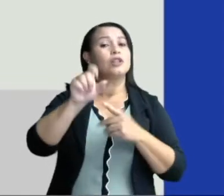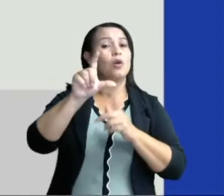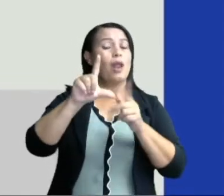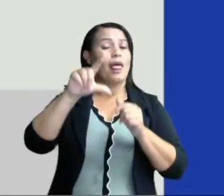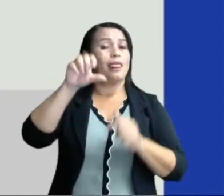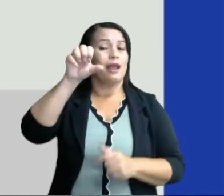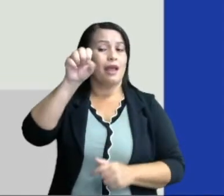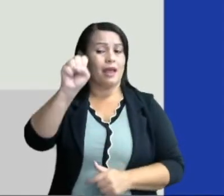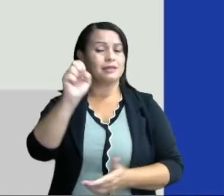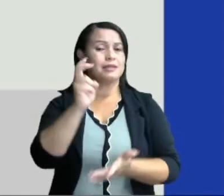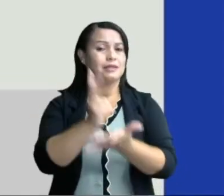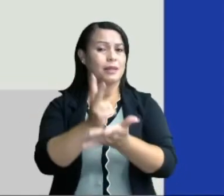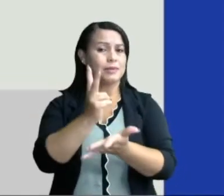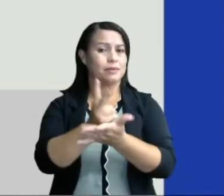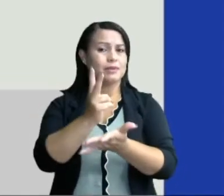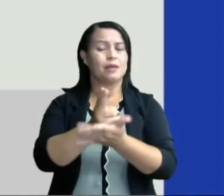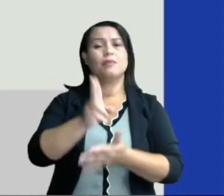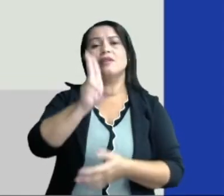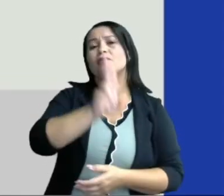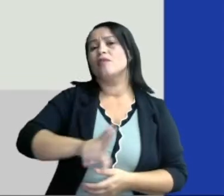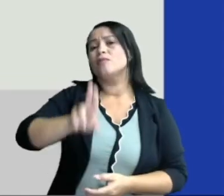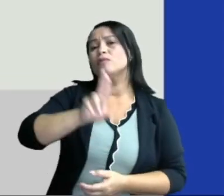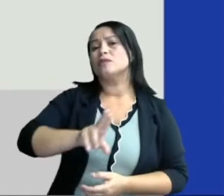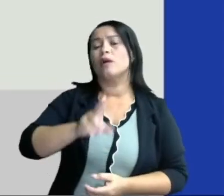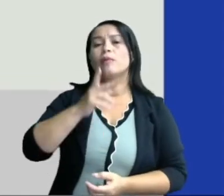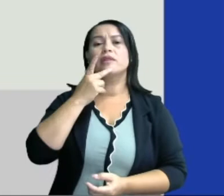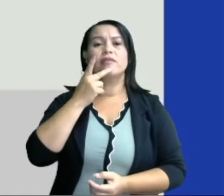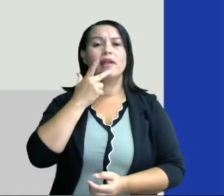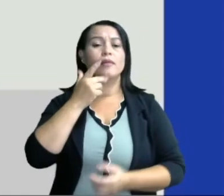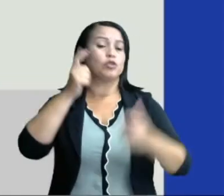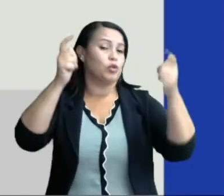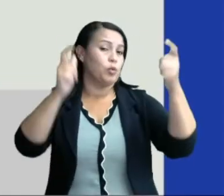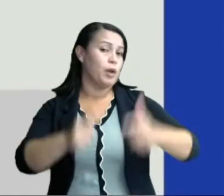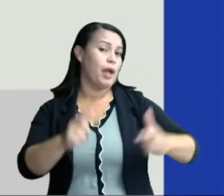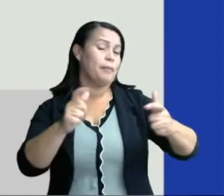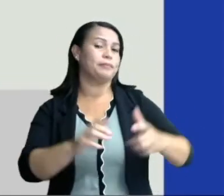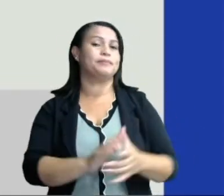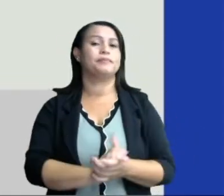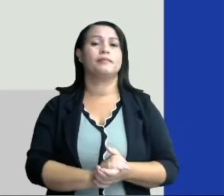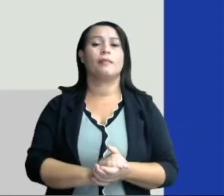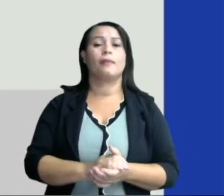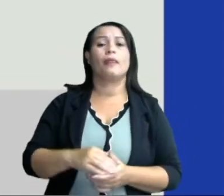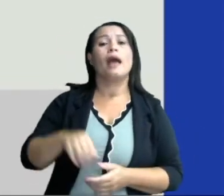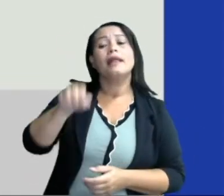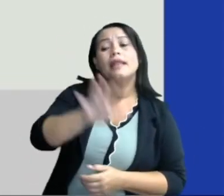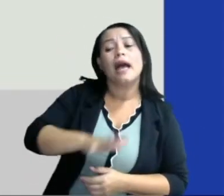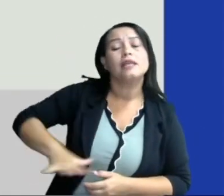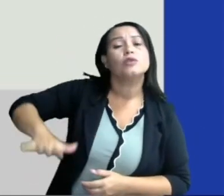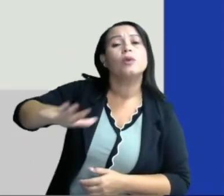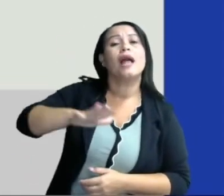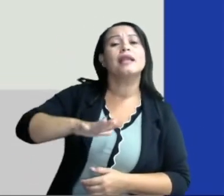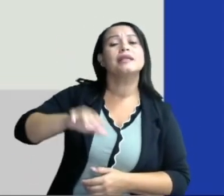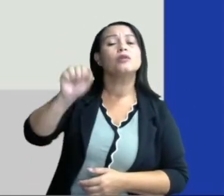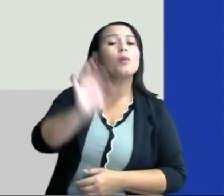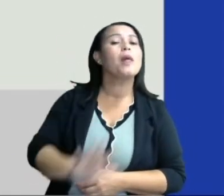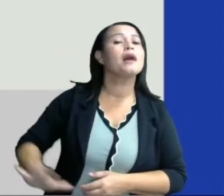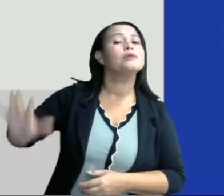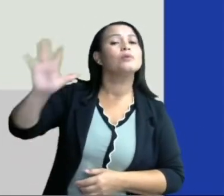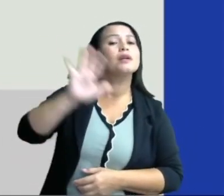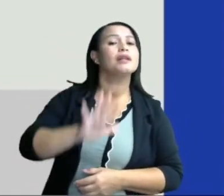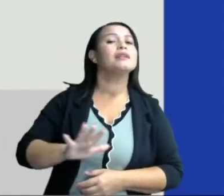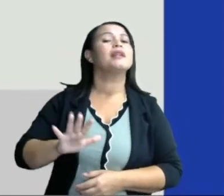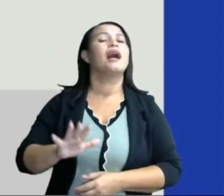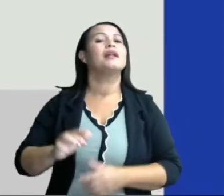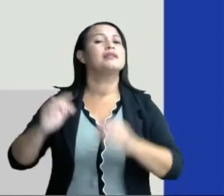Então, sempre a gente vai utilizar, quando está se referindo a lugar, Nacionalidade, a gente sempre vai